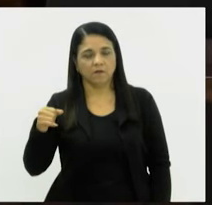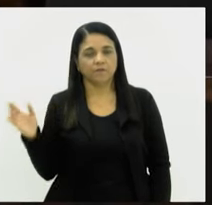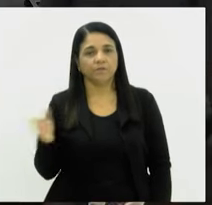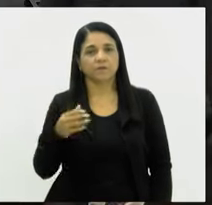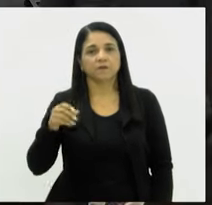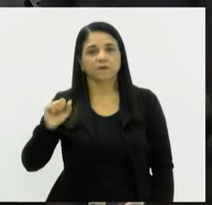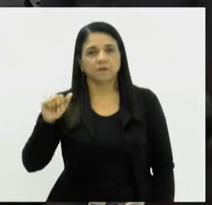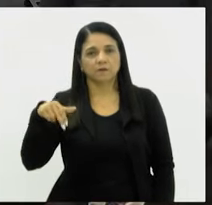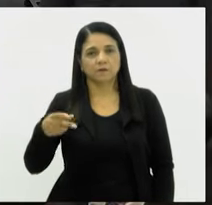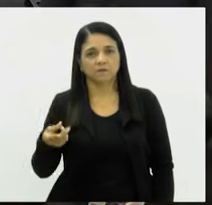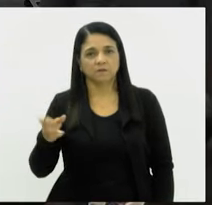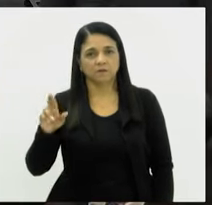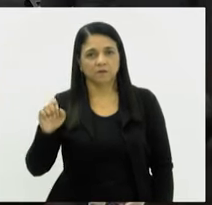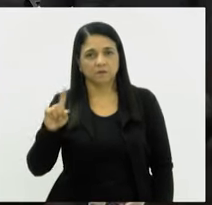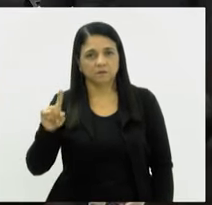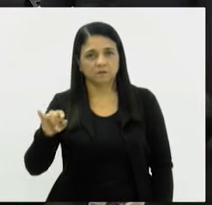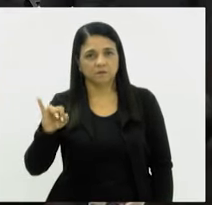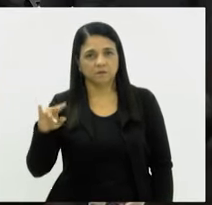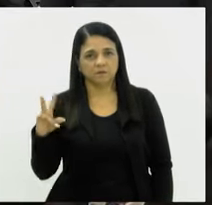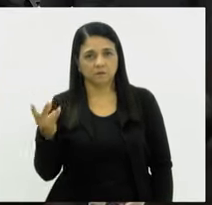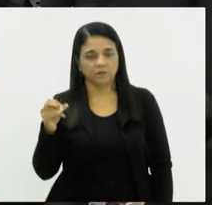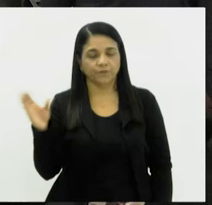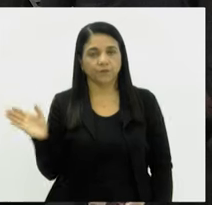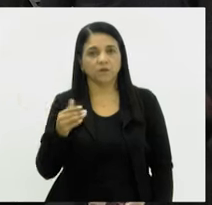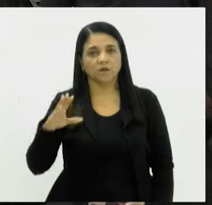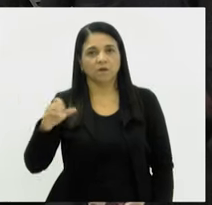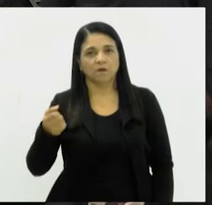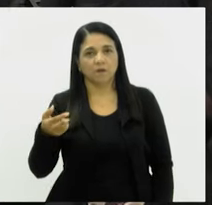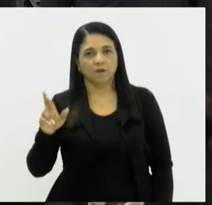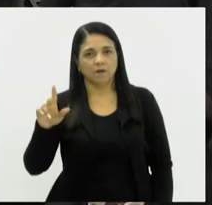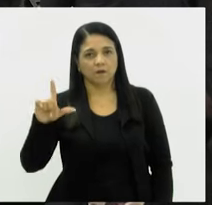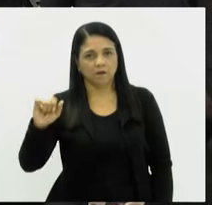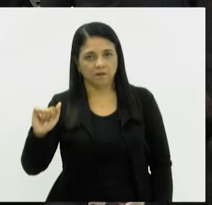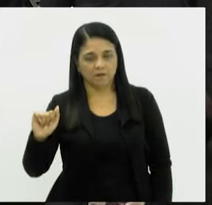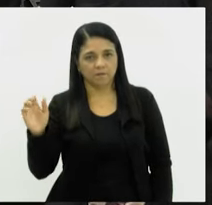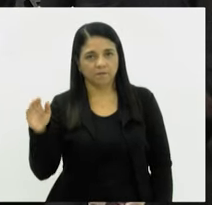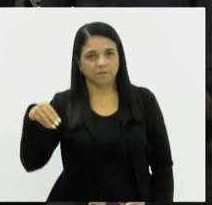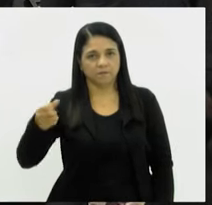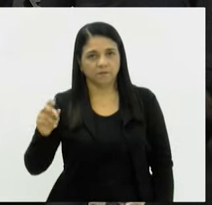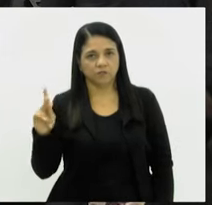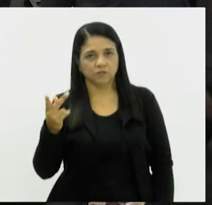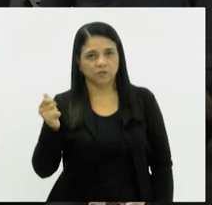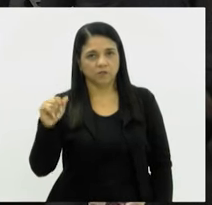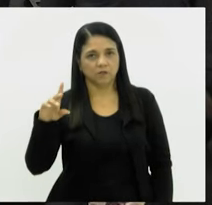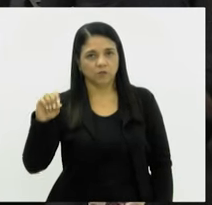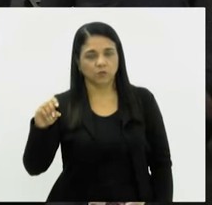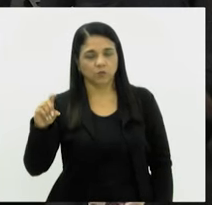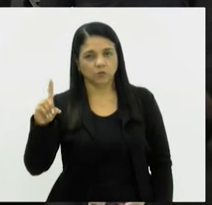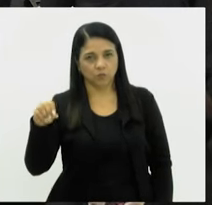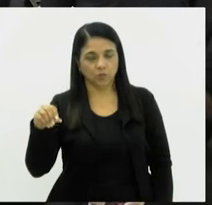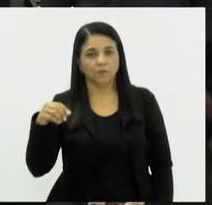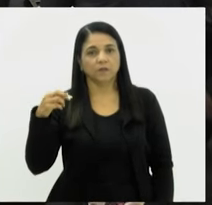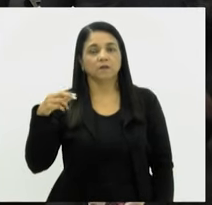Andrezinho Siciliano, Carla Machado, Dani Balbi,